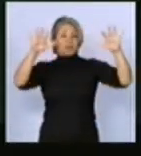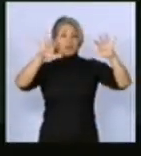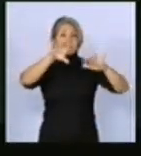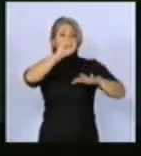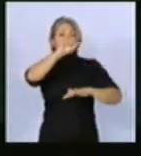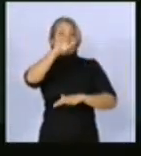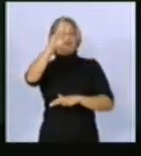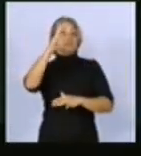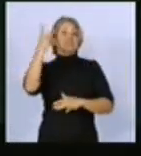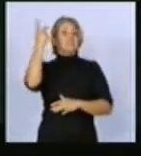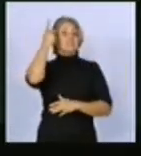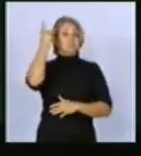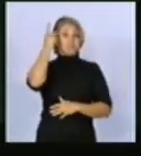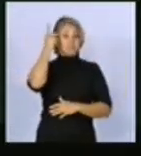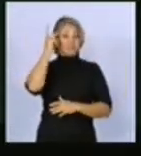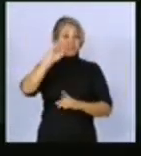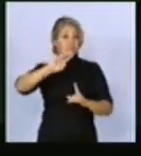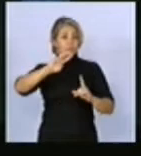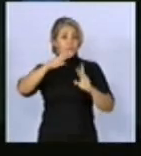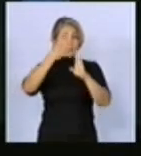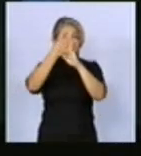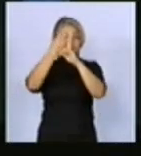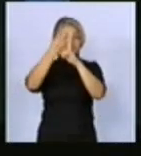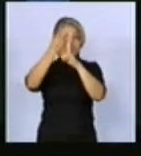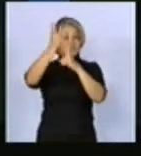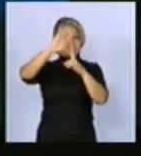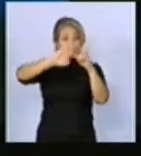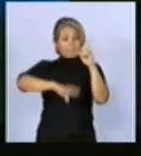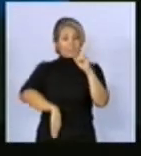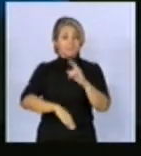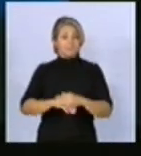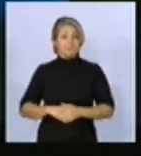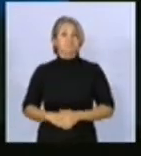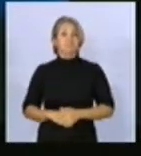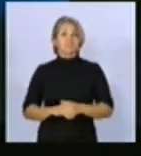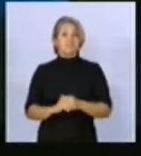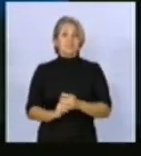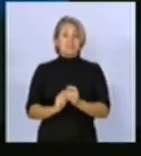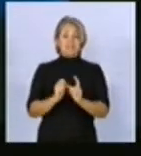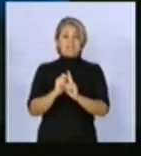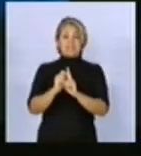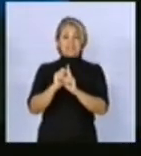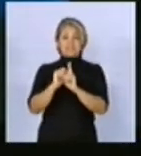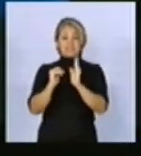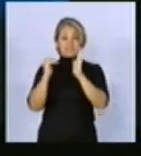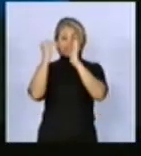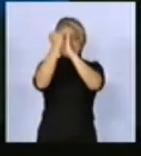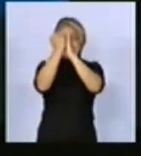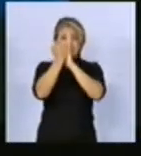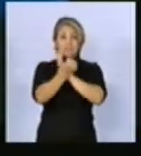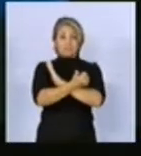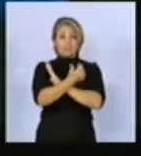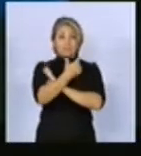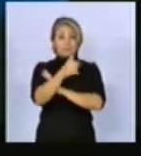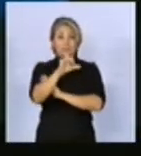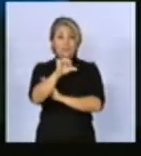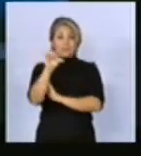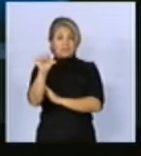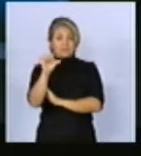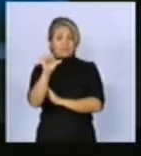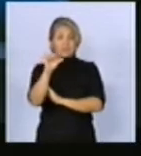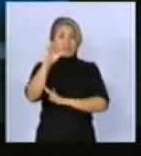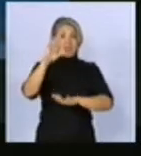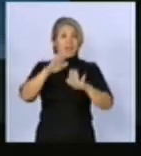ar em São Paulo era quase 4 vezes menor acima do da nossa 299 a